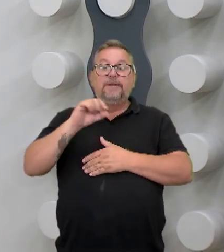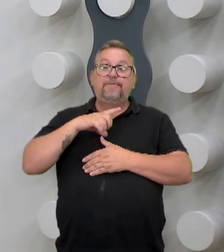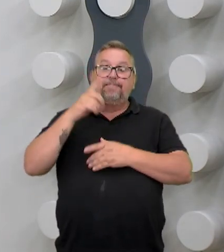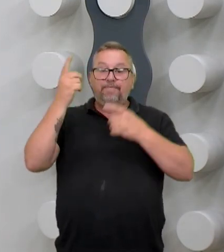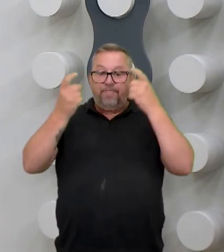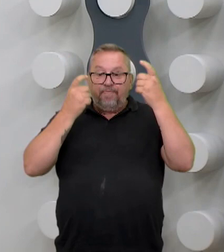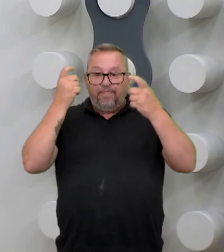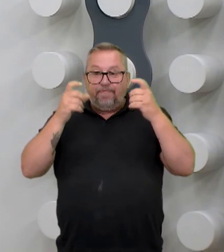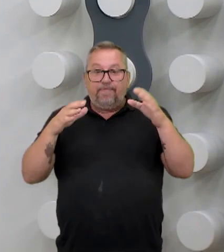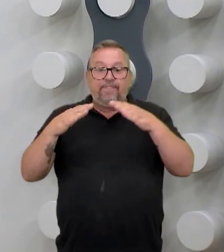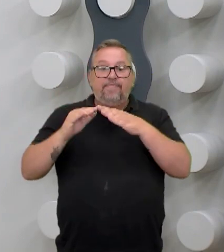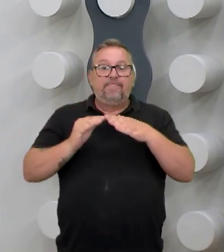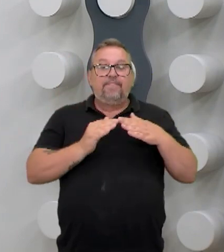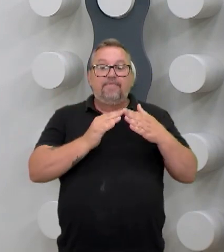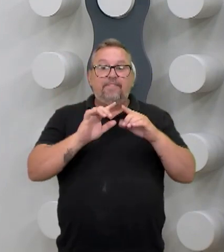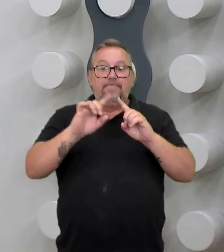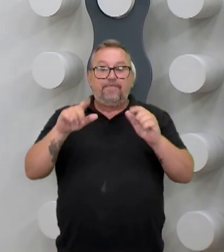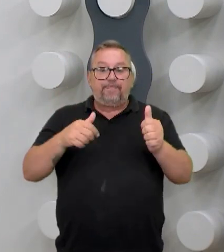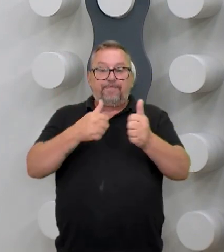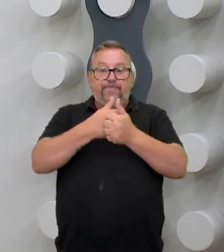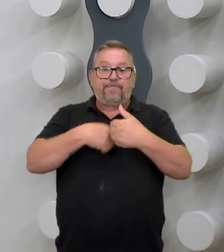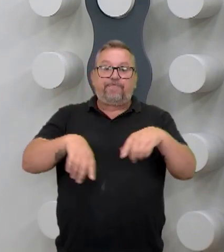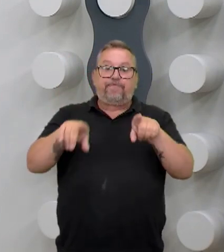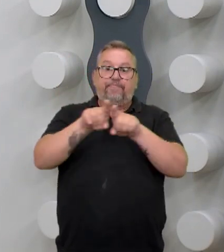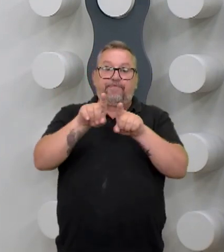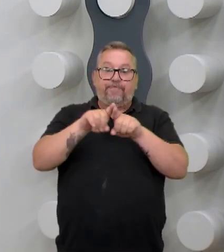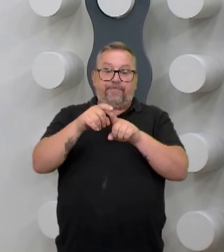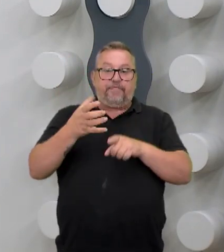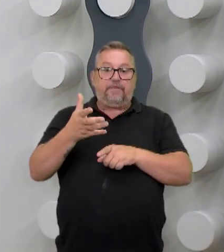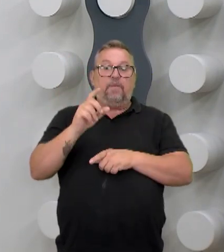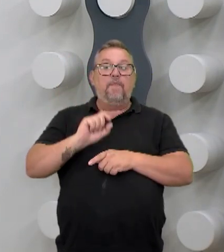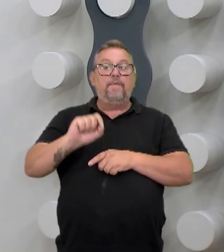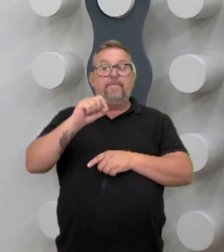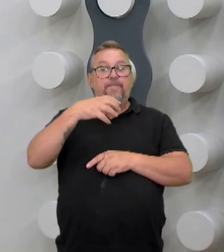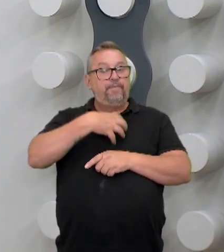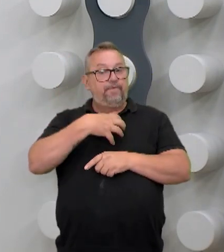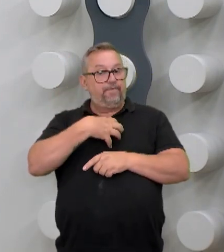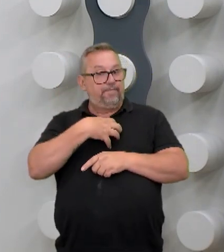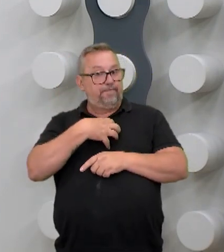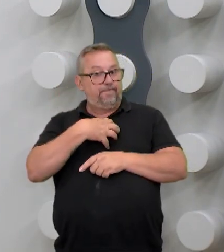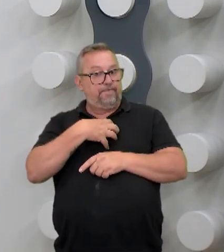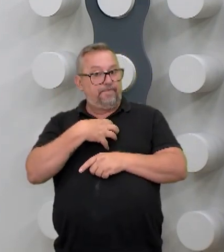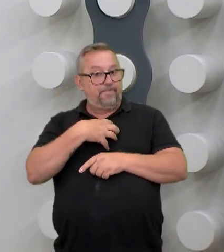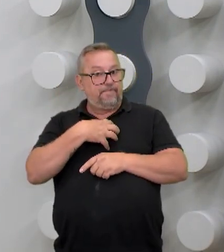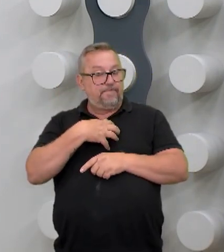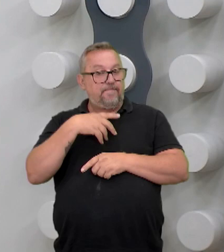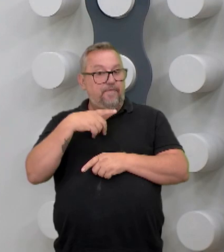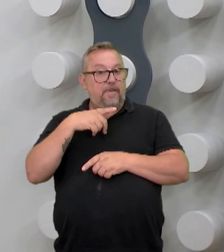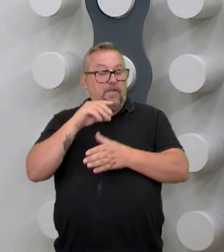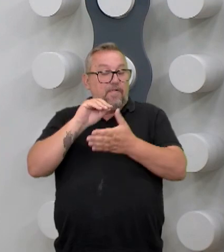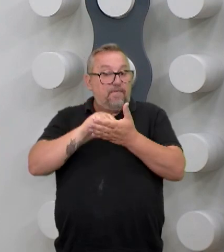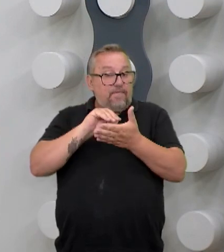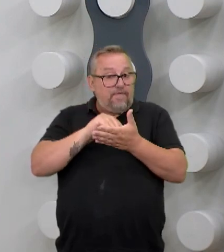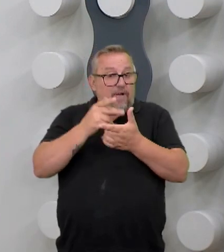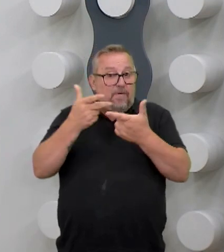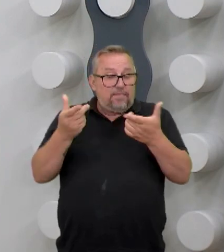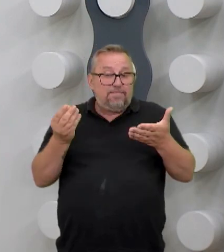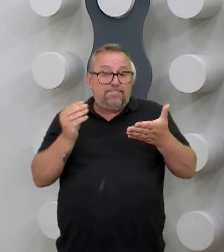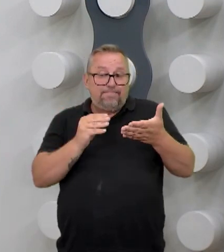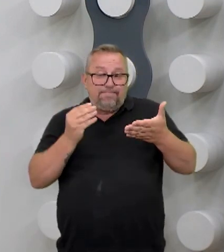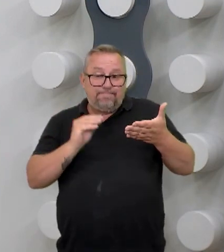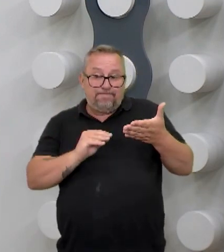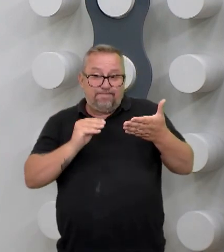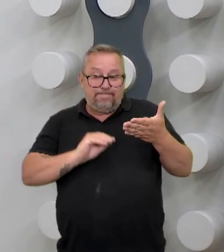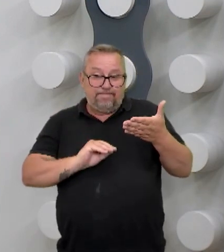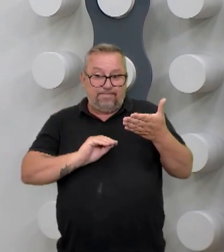com a comunidade ali, mais próximo, e que quer, de certa forma, preencher algumas lacunas que talvez o poder público